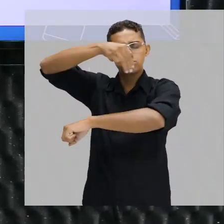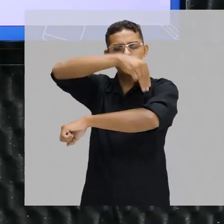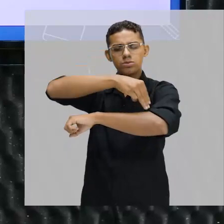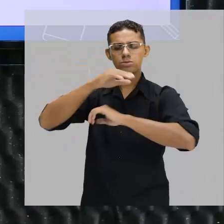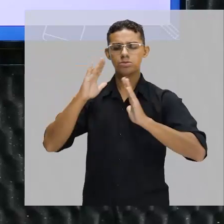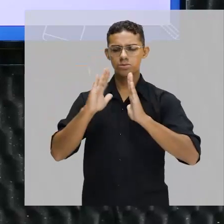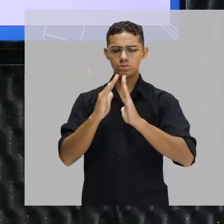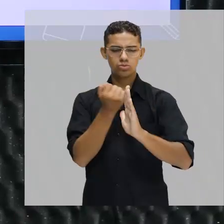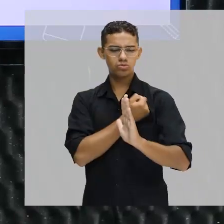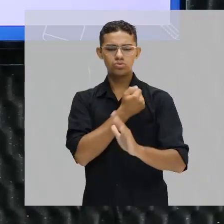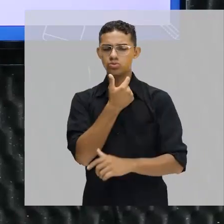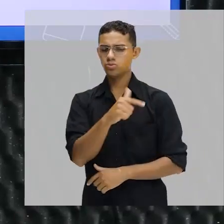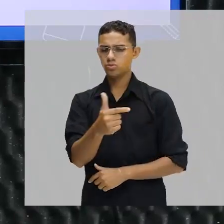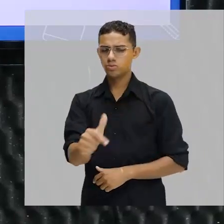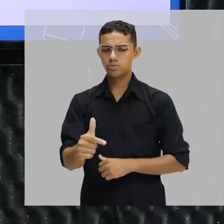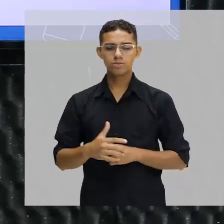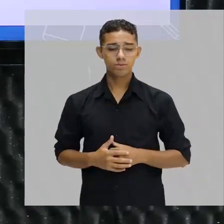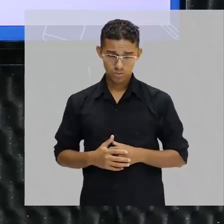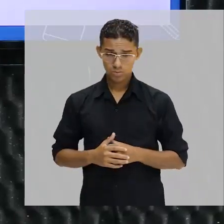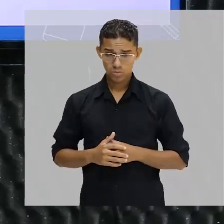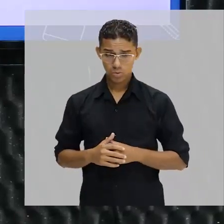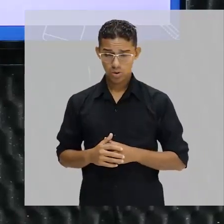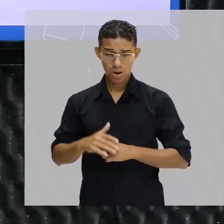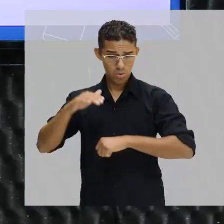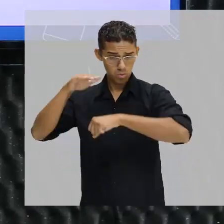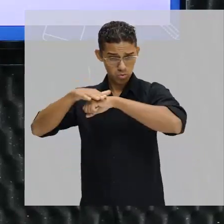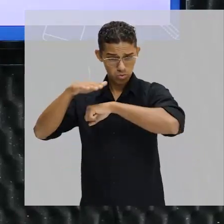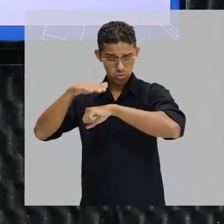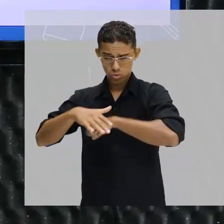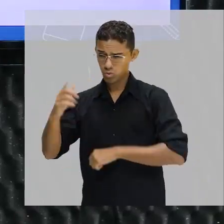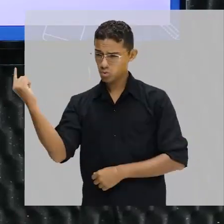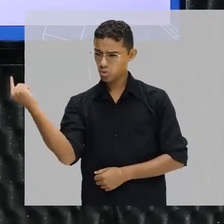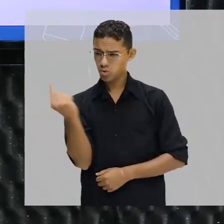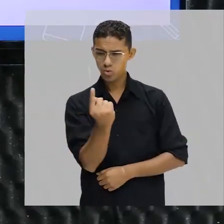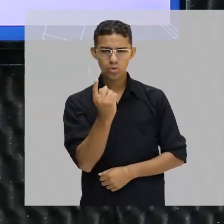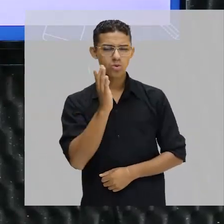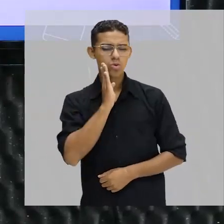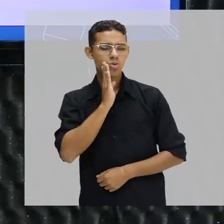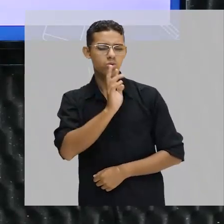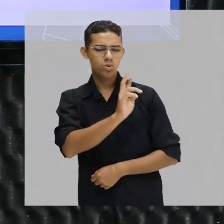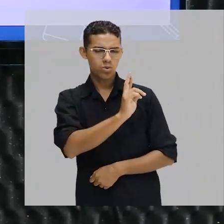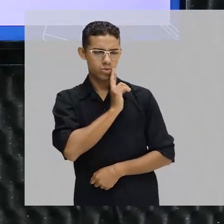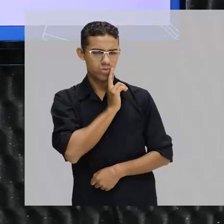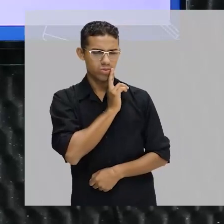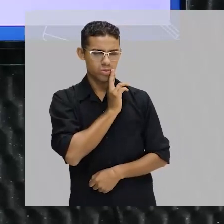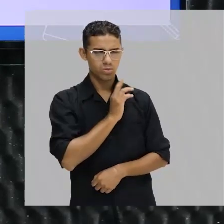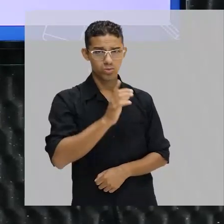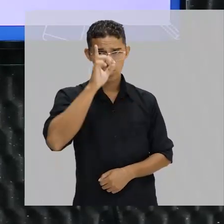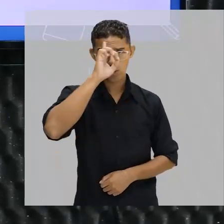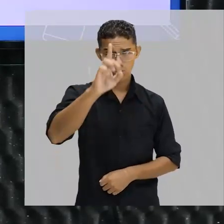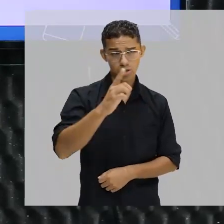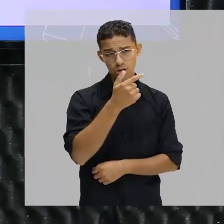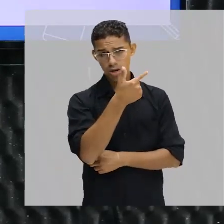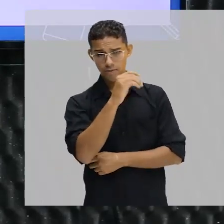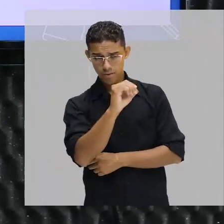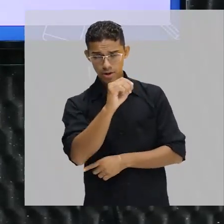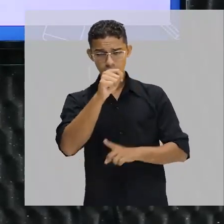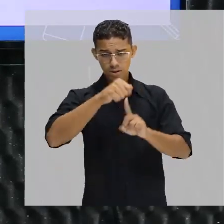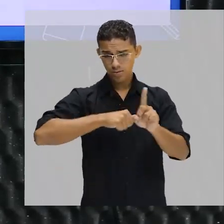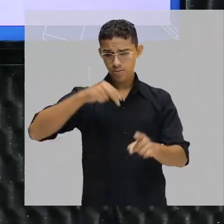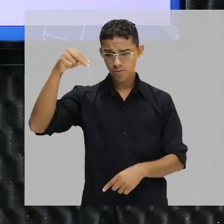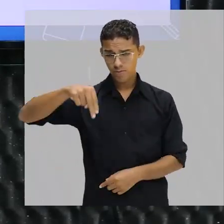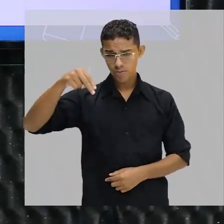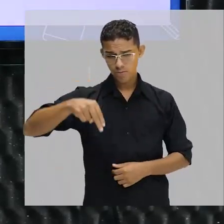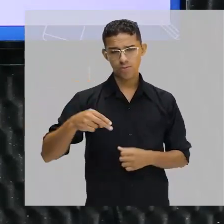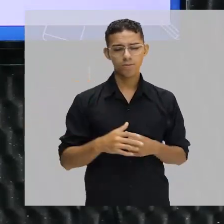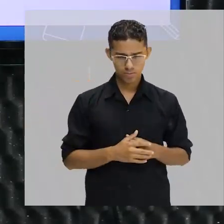número. Uma noite, ele chegou no bar 20 de novembro, bebeu,